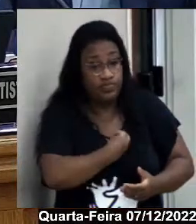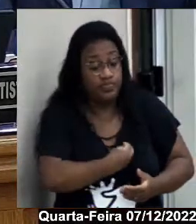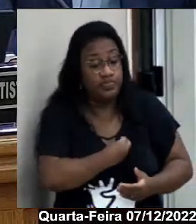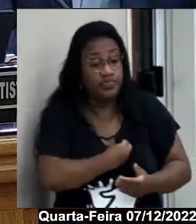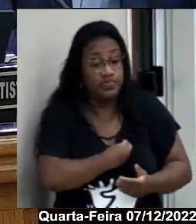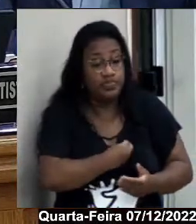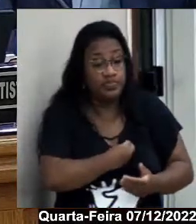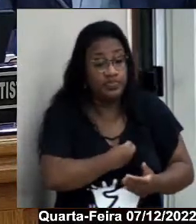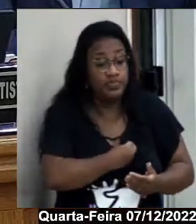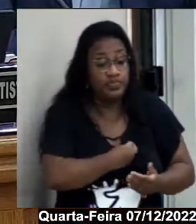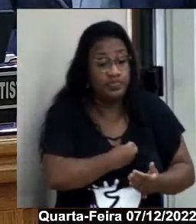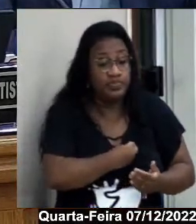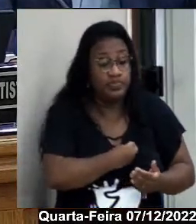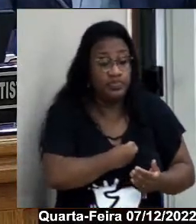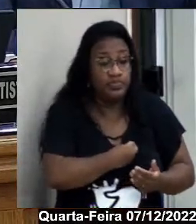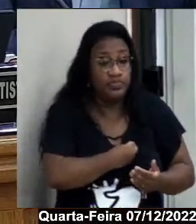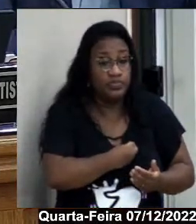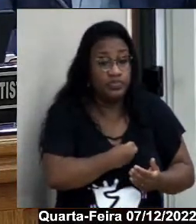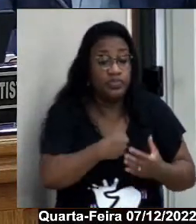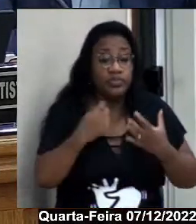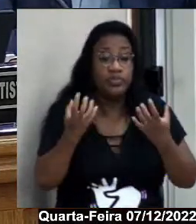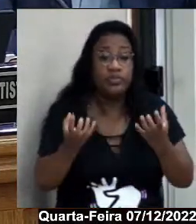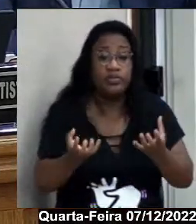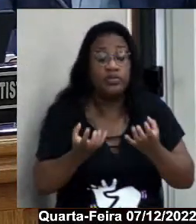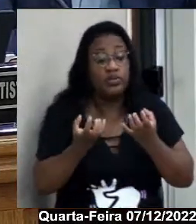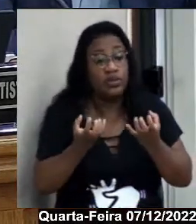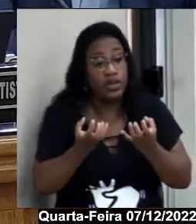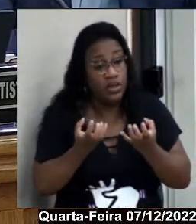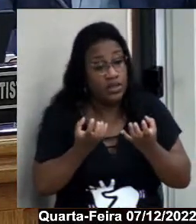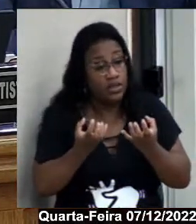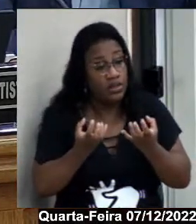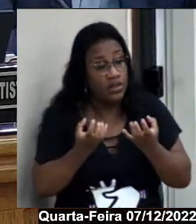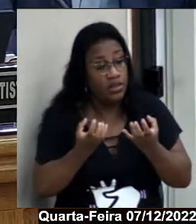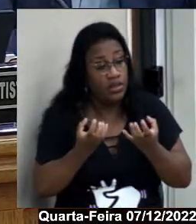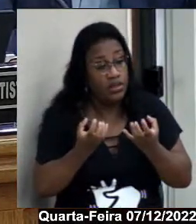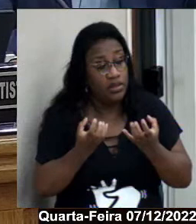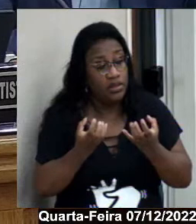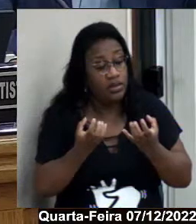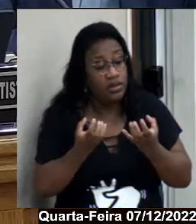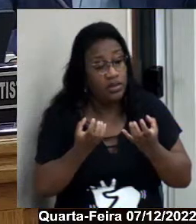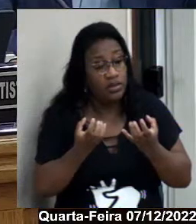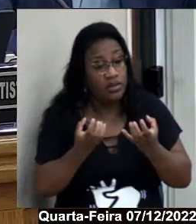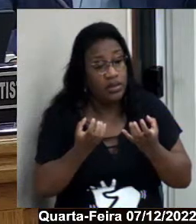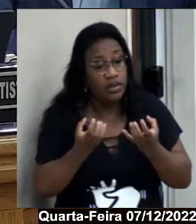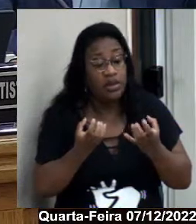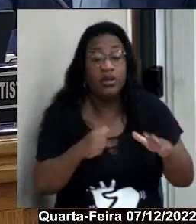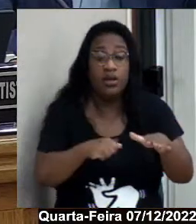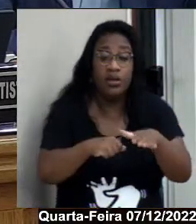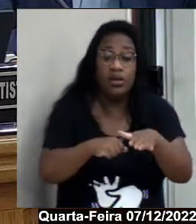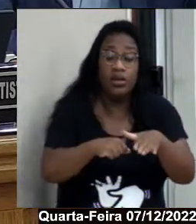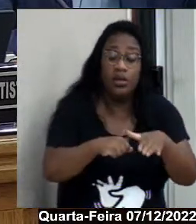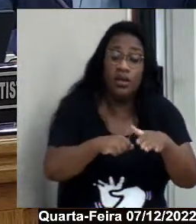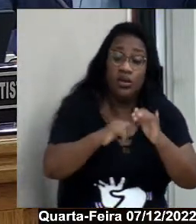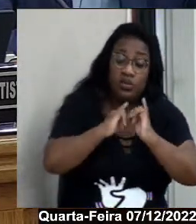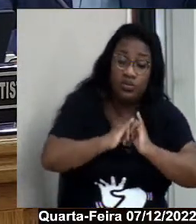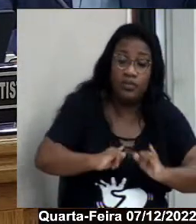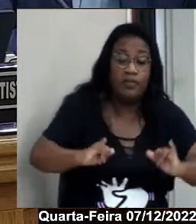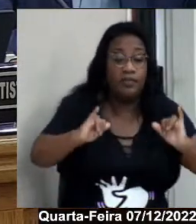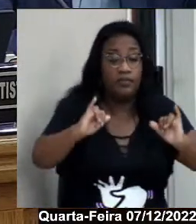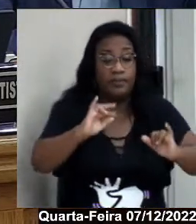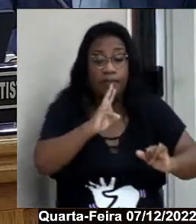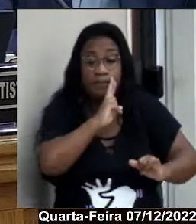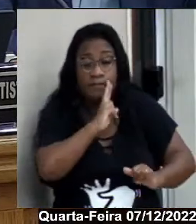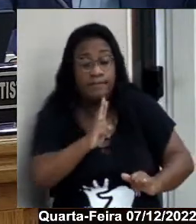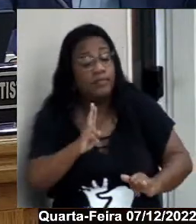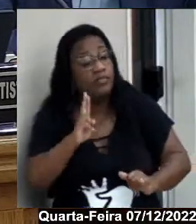aí, chegando o fim de ano. E eu quero aqui dar as parabéns. no Bom Prato do Embu das Artes, onde ontem eu